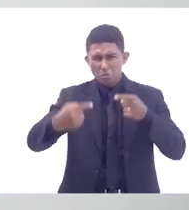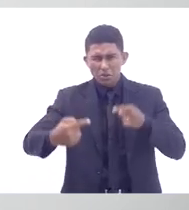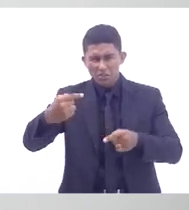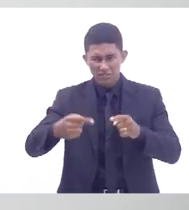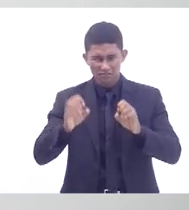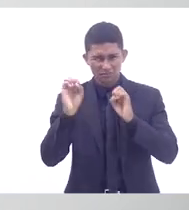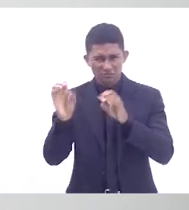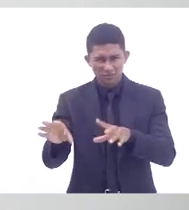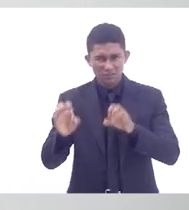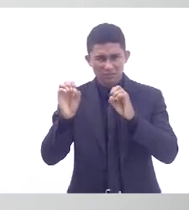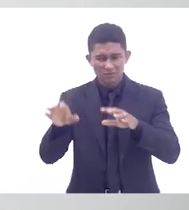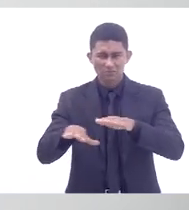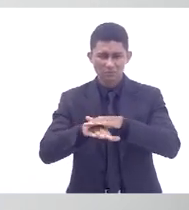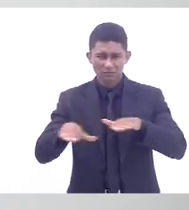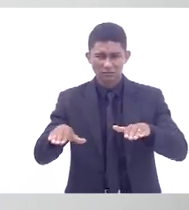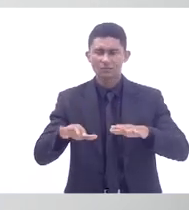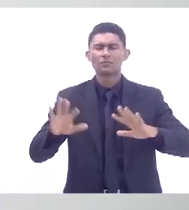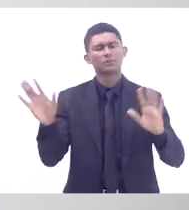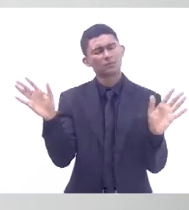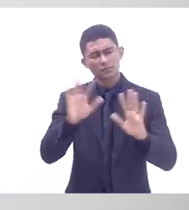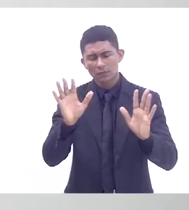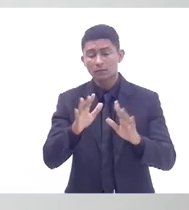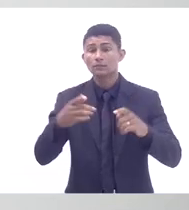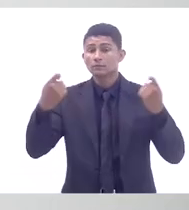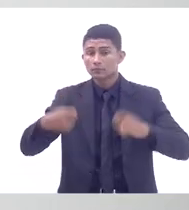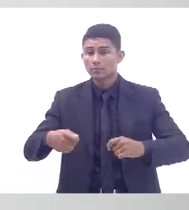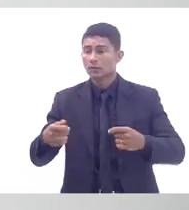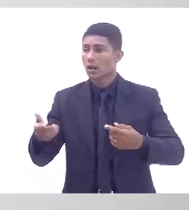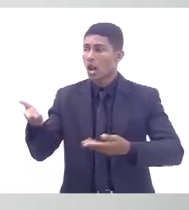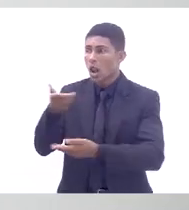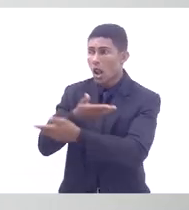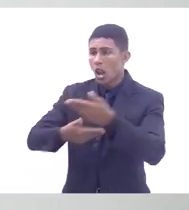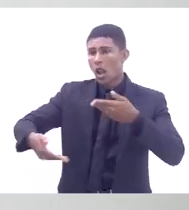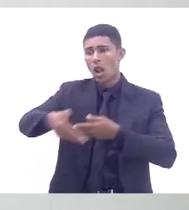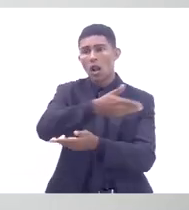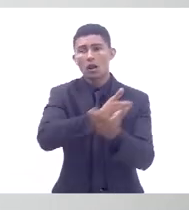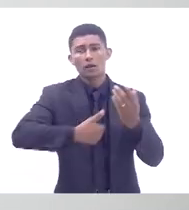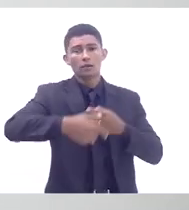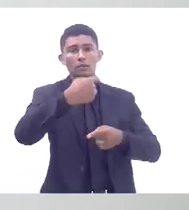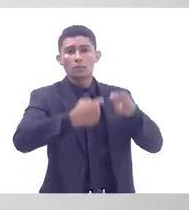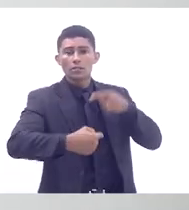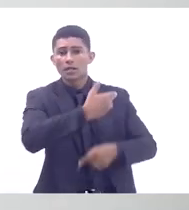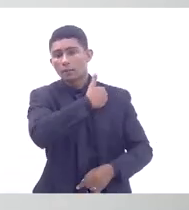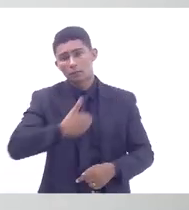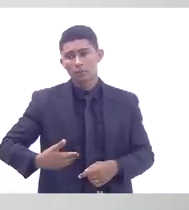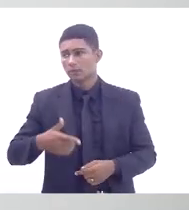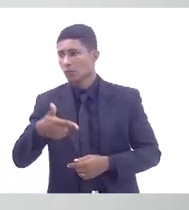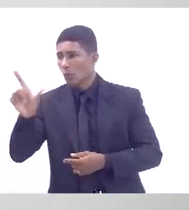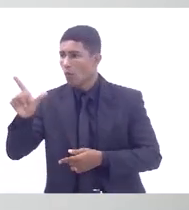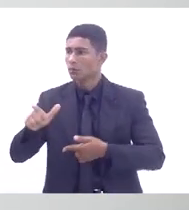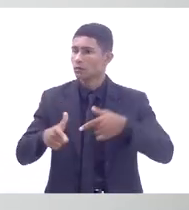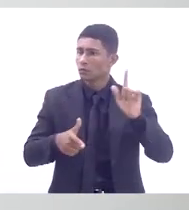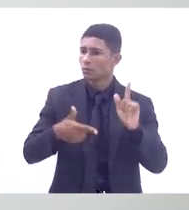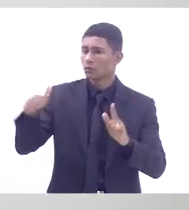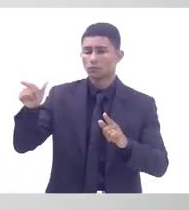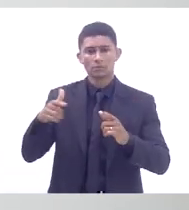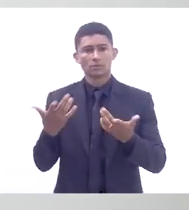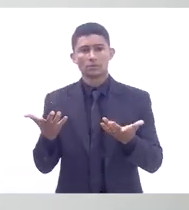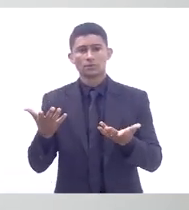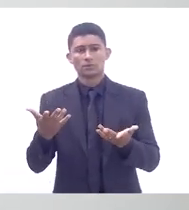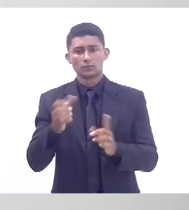educacional mas ao contrário de a longa com outras políticas públicas Que estrutura a vida social